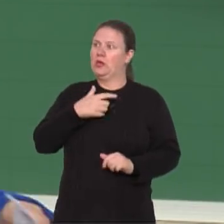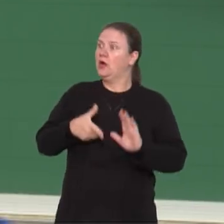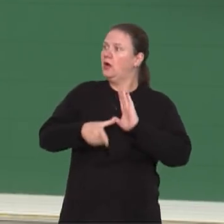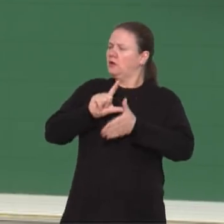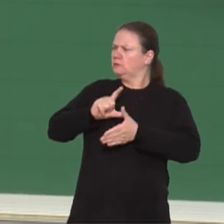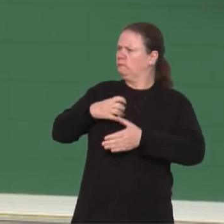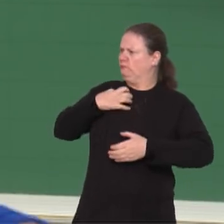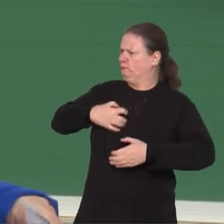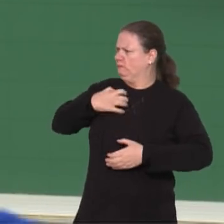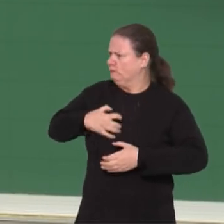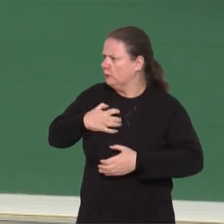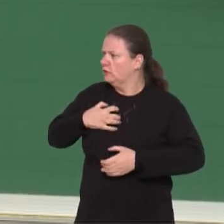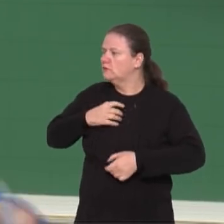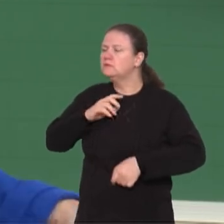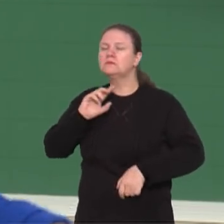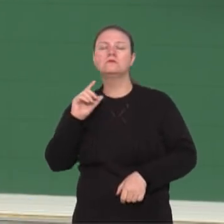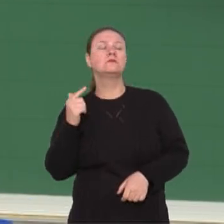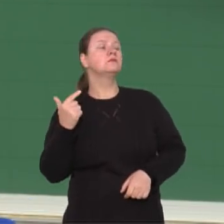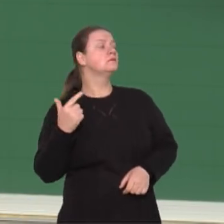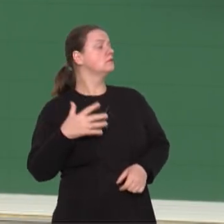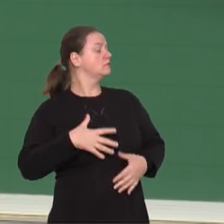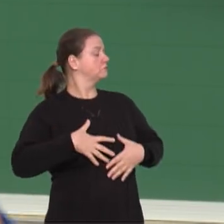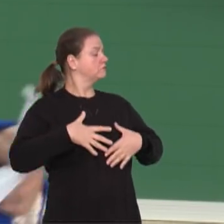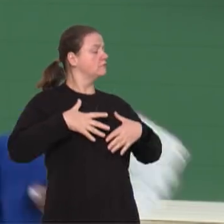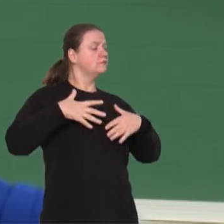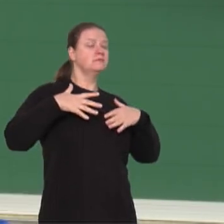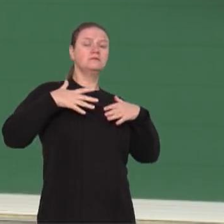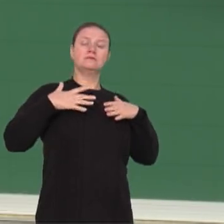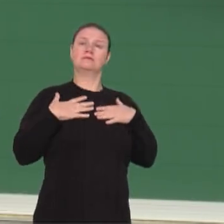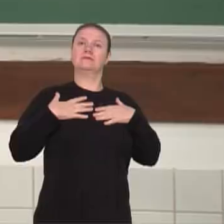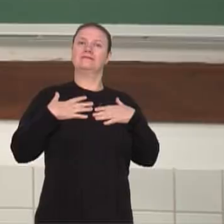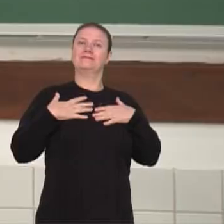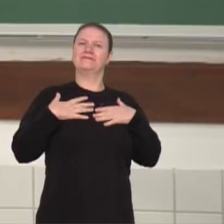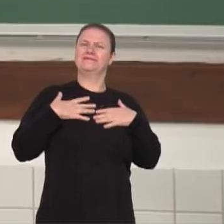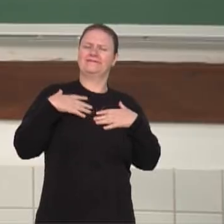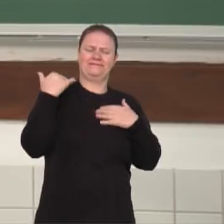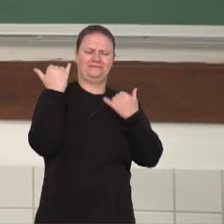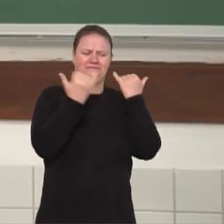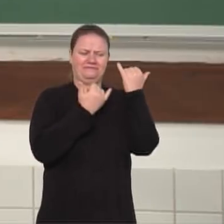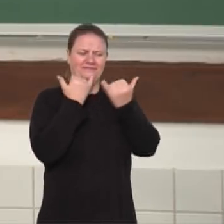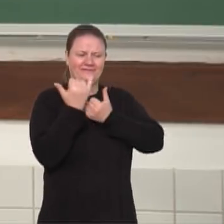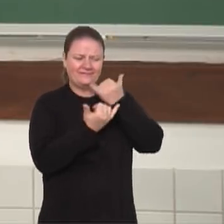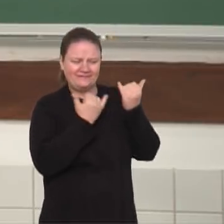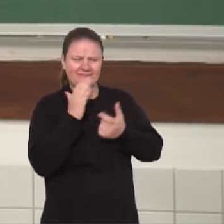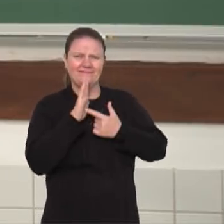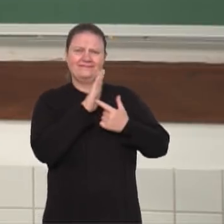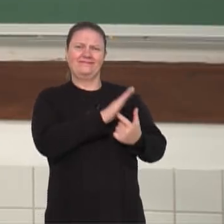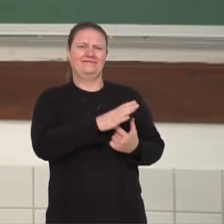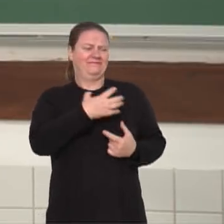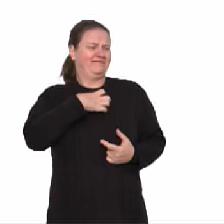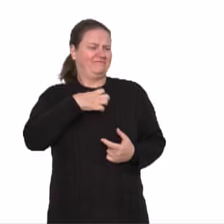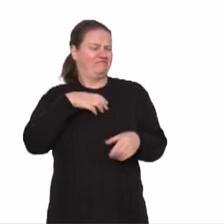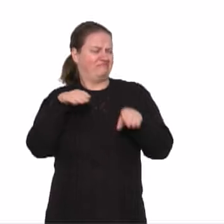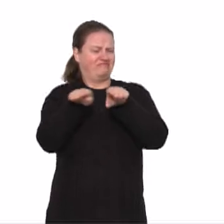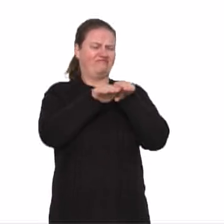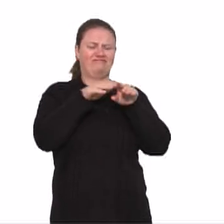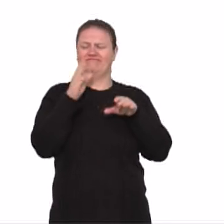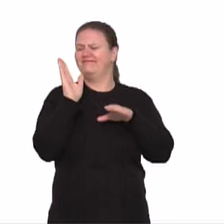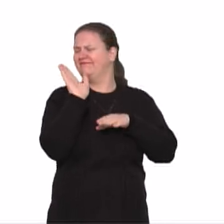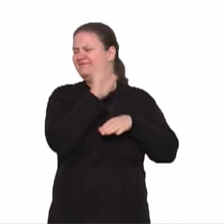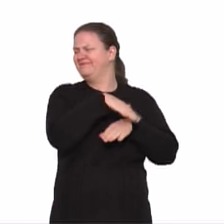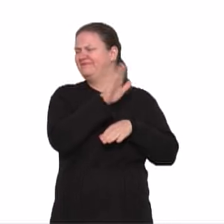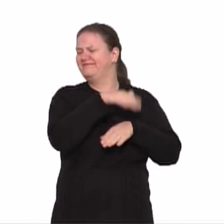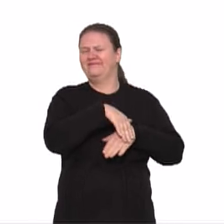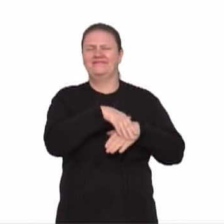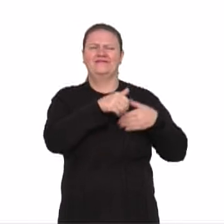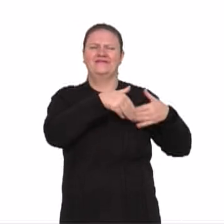agressiva com Cebolinha, mas no último quadrinho ela, né, levou na brincadeira, demonstrou ter um equilíbrio emocional, deixa pra lá, né,